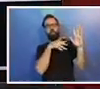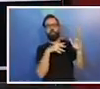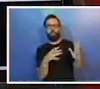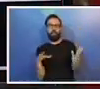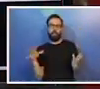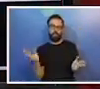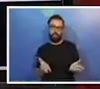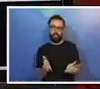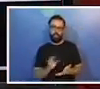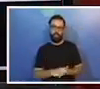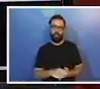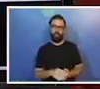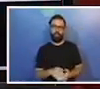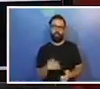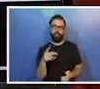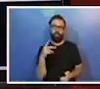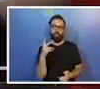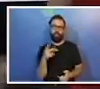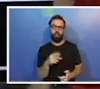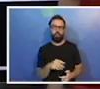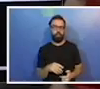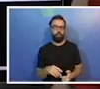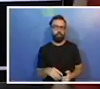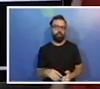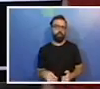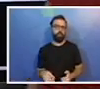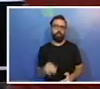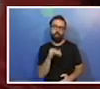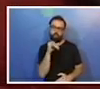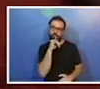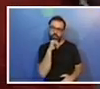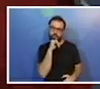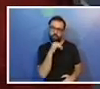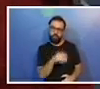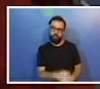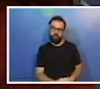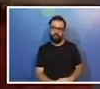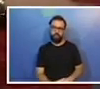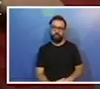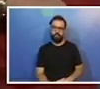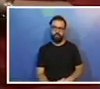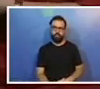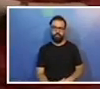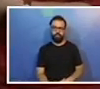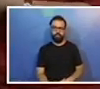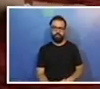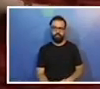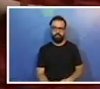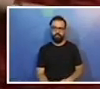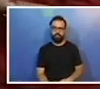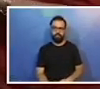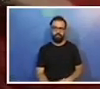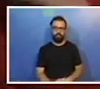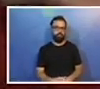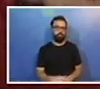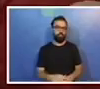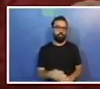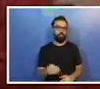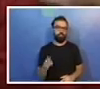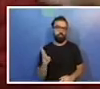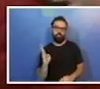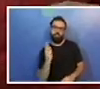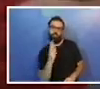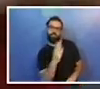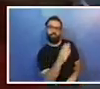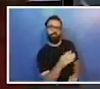Agora nós vamos falar um exemplo, nós temos 2 exemplos aqui. O primeiro vai ser sobre os ataques de tubarão